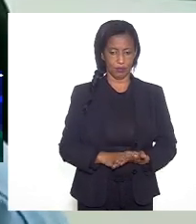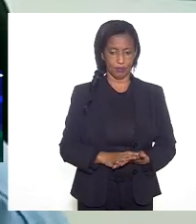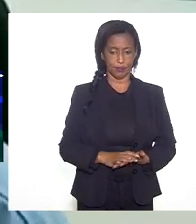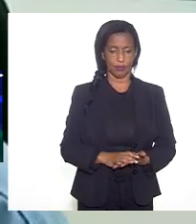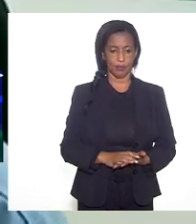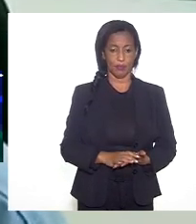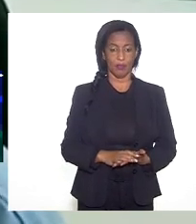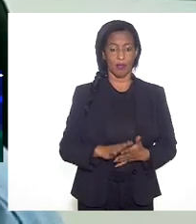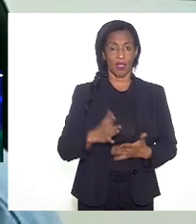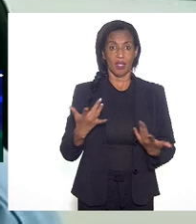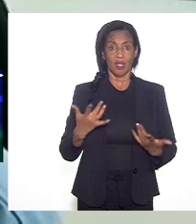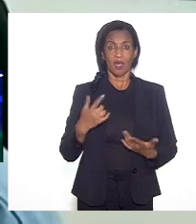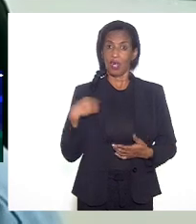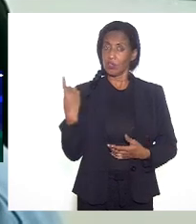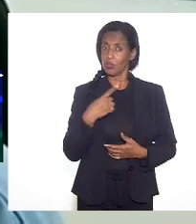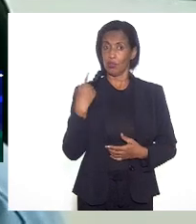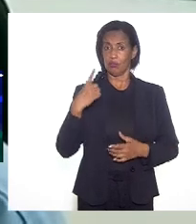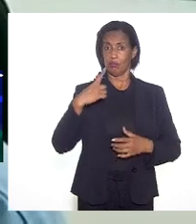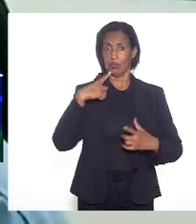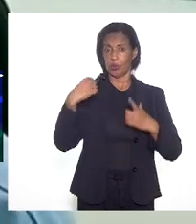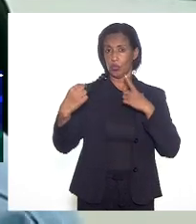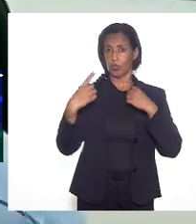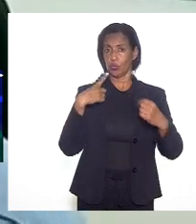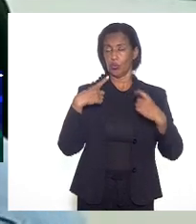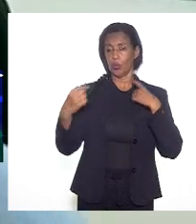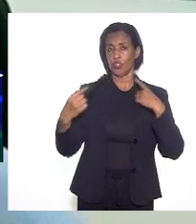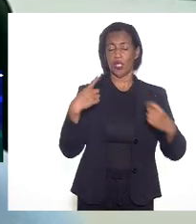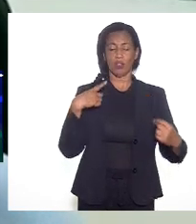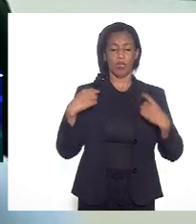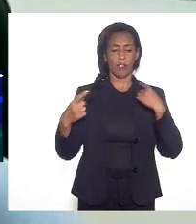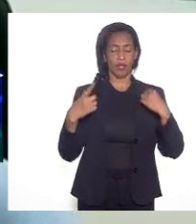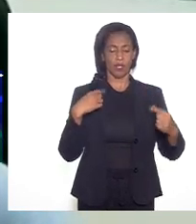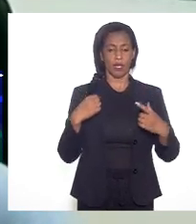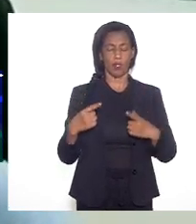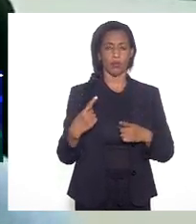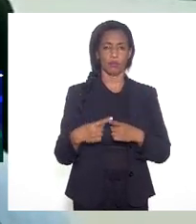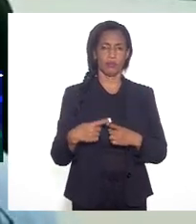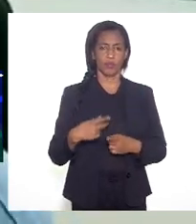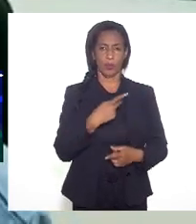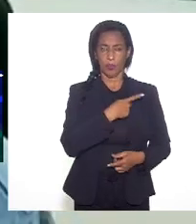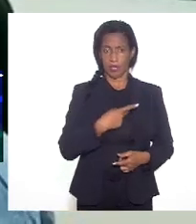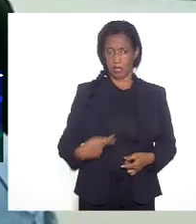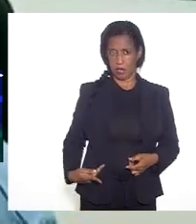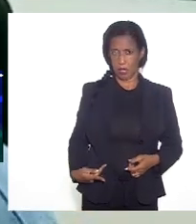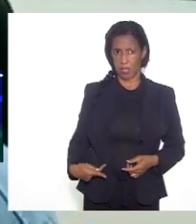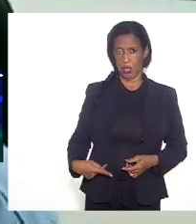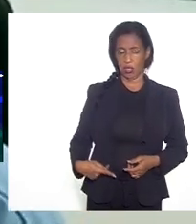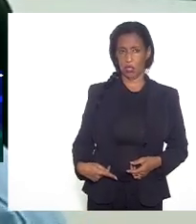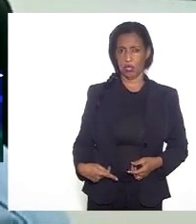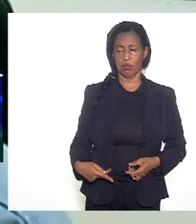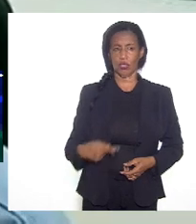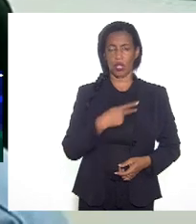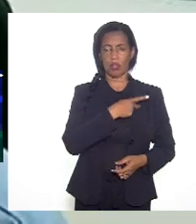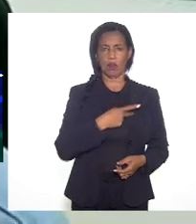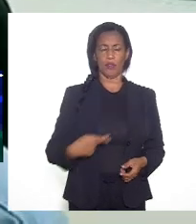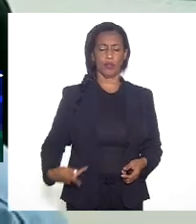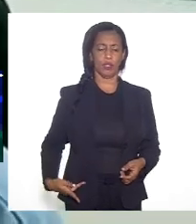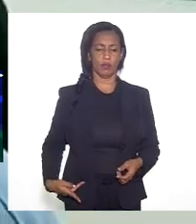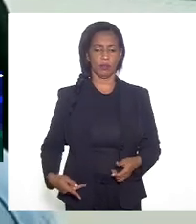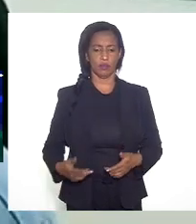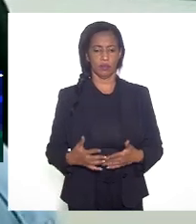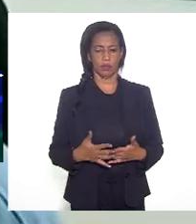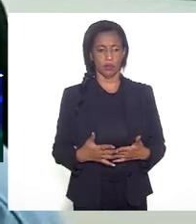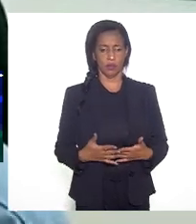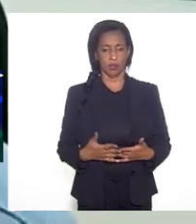as nossas escolhas, porque um presidente da República, consoante a Constituição da